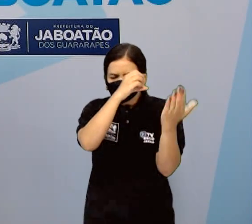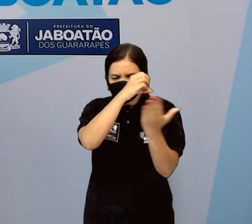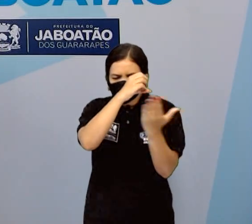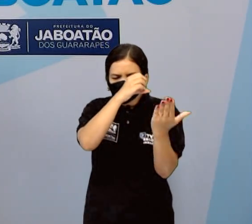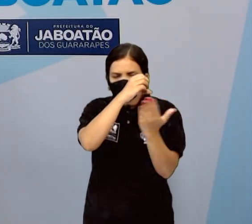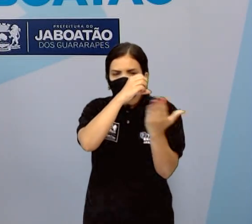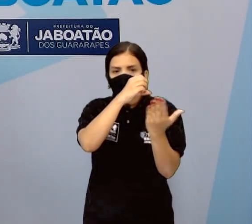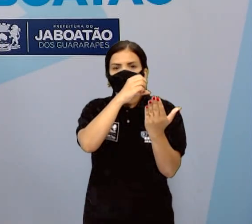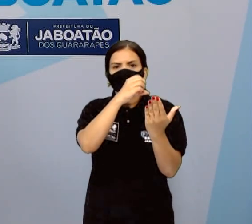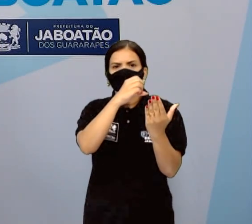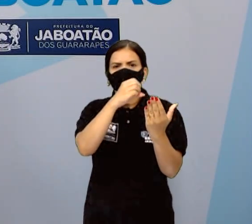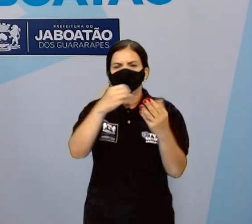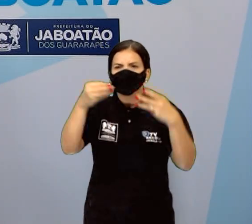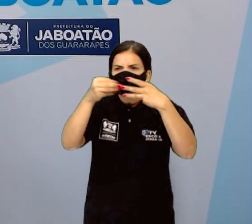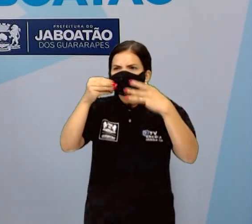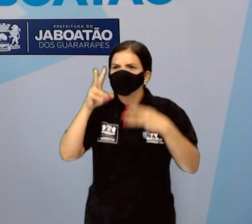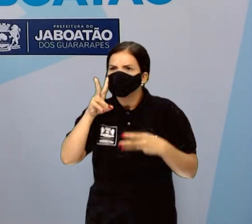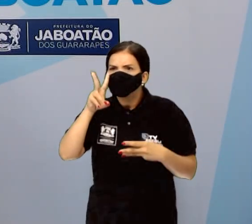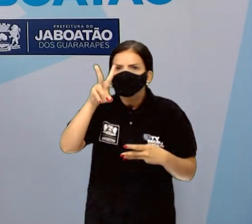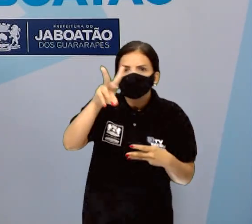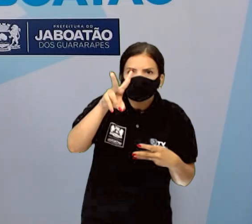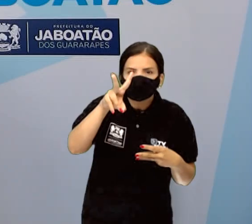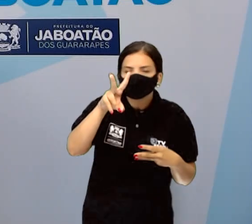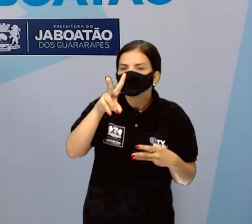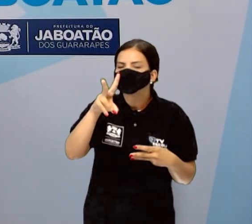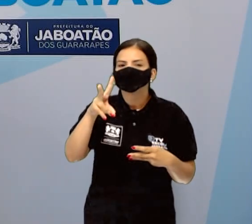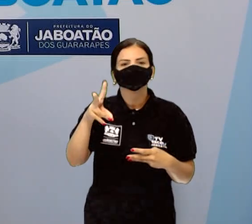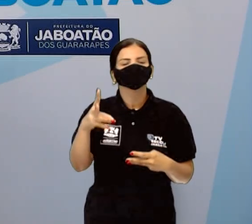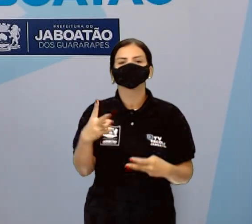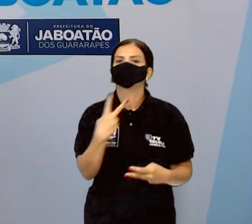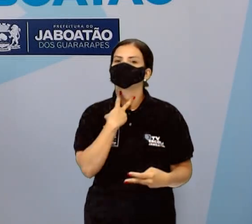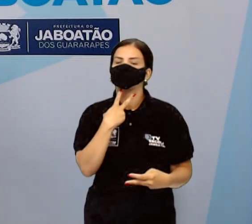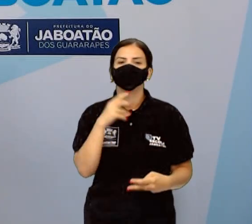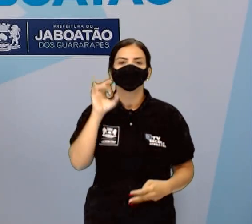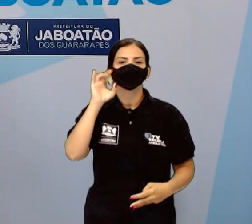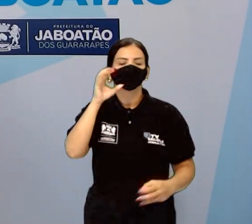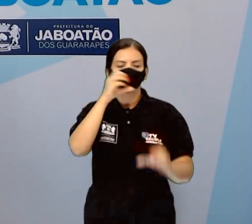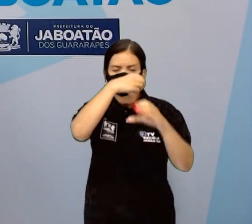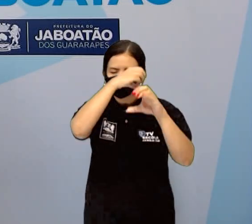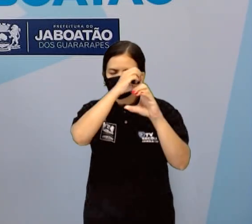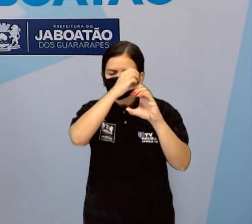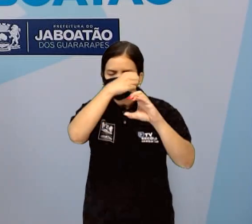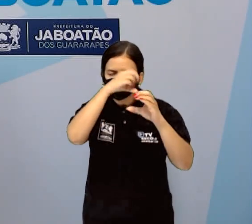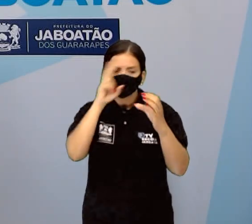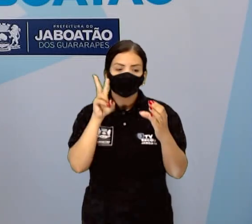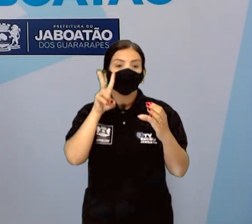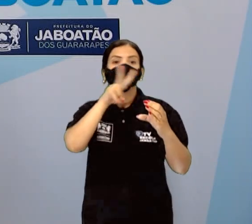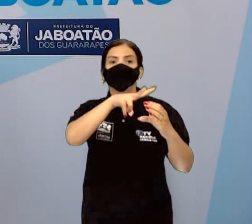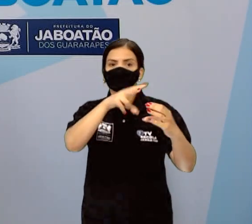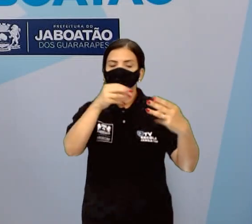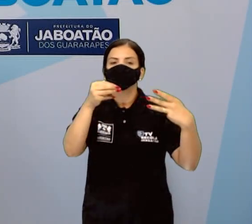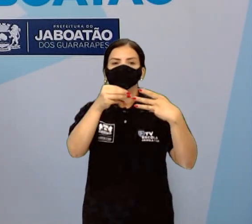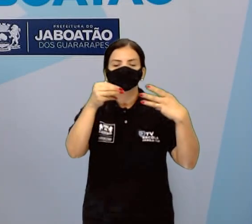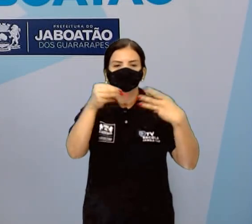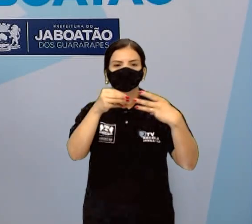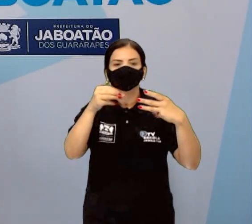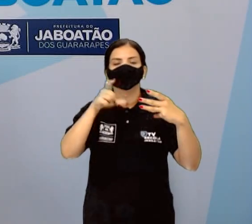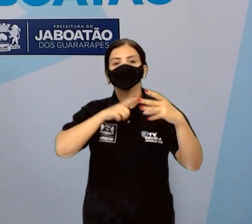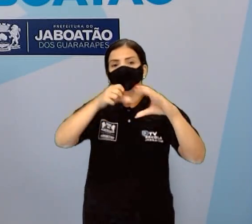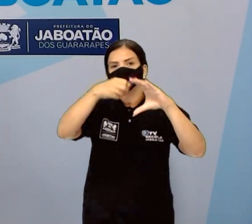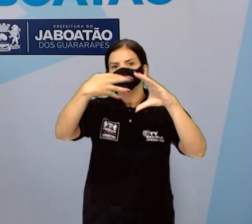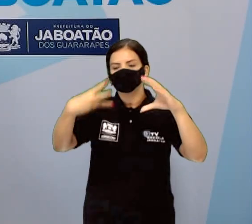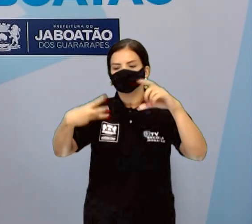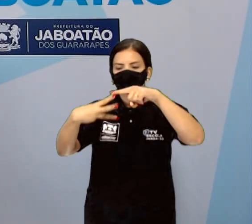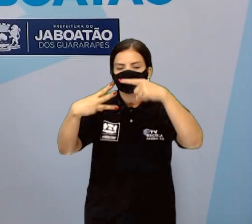ser normalmente enxergadas a olho nu. Mas tem algumas características típicas delas. Por exemplo, as células em geral possuem